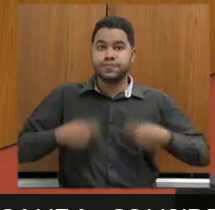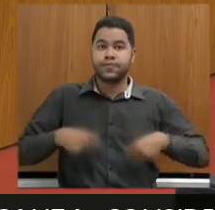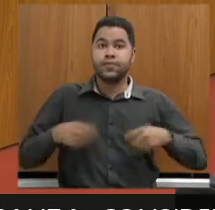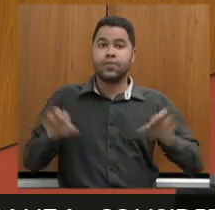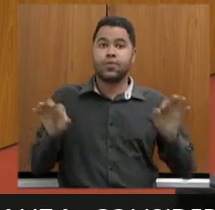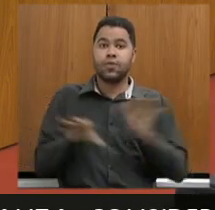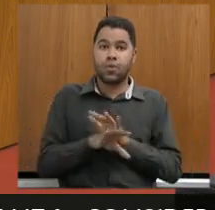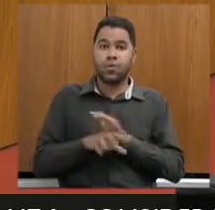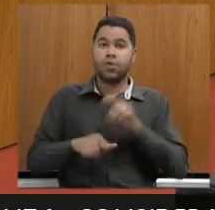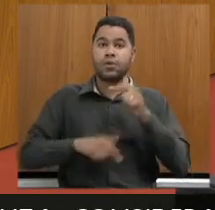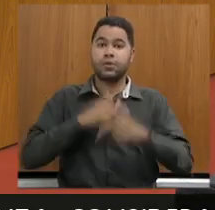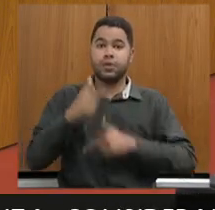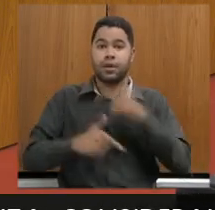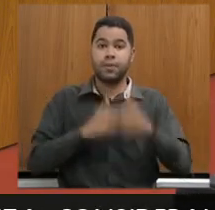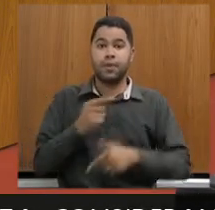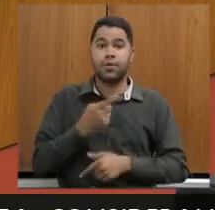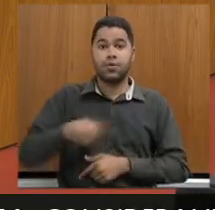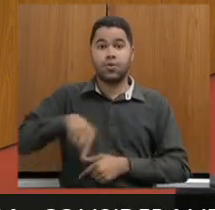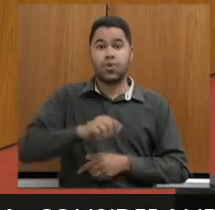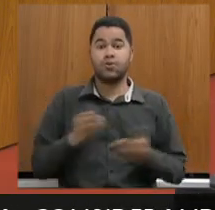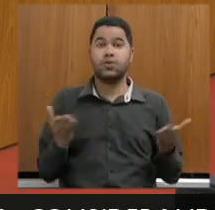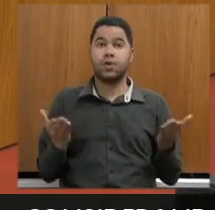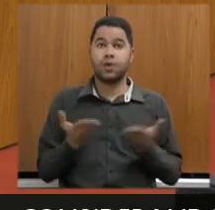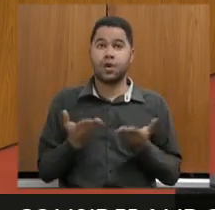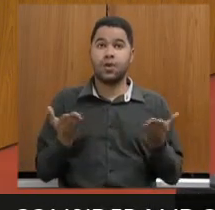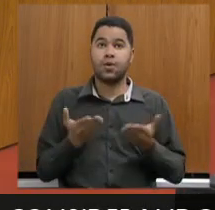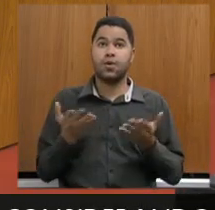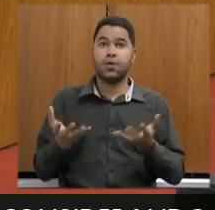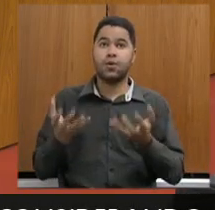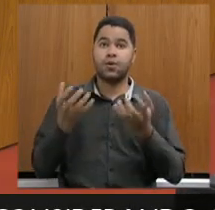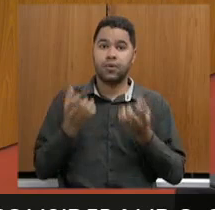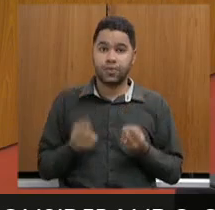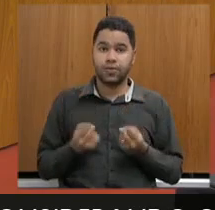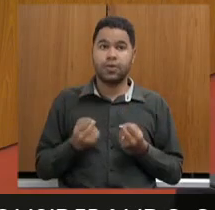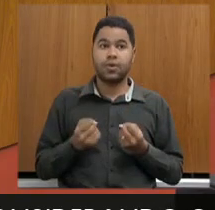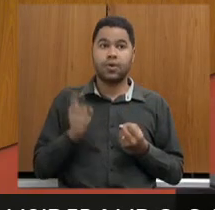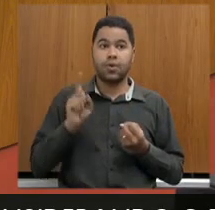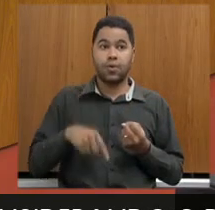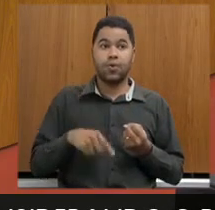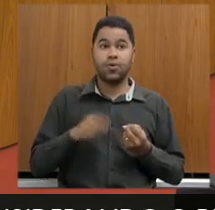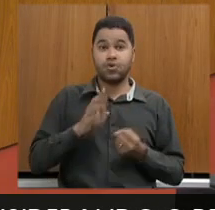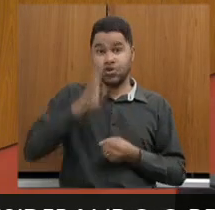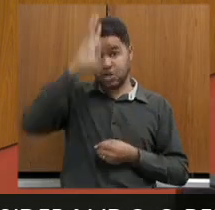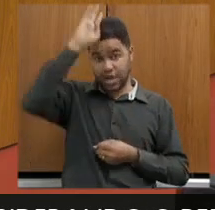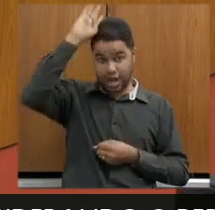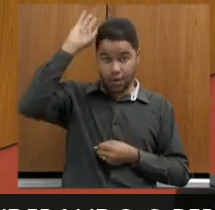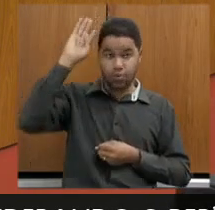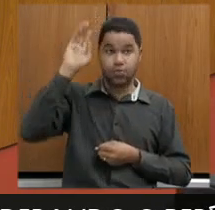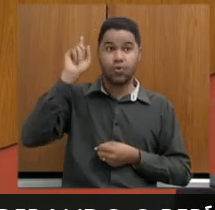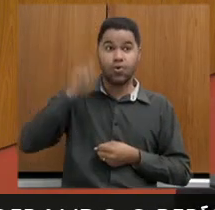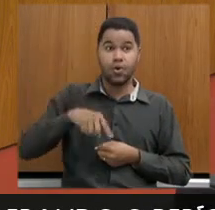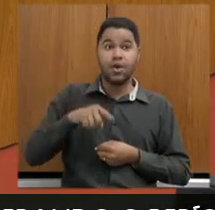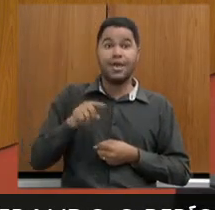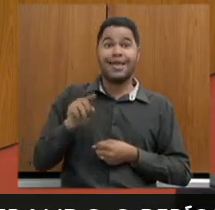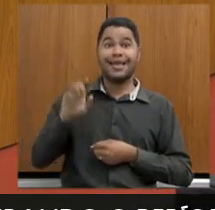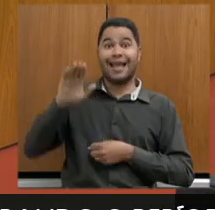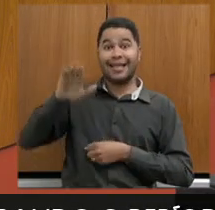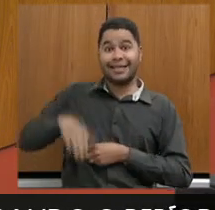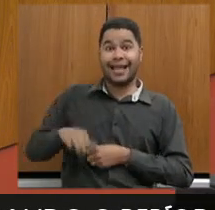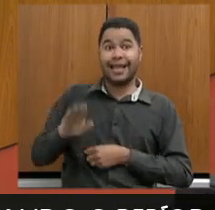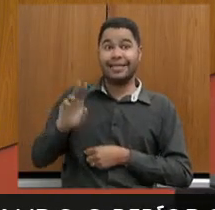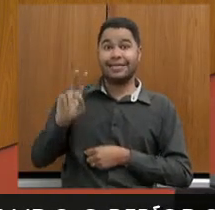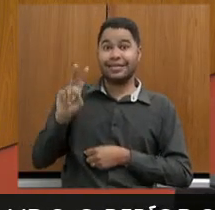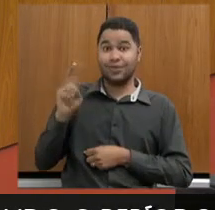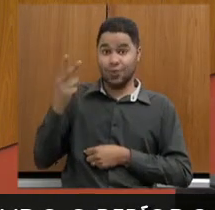concluir os trabalhos porque nós vamos agora a receber o comandante do corpo de bombeiro e à tarde às 14horas